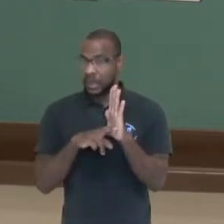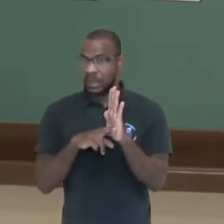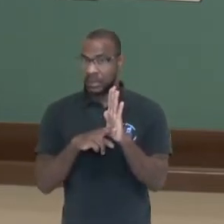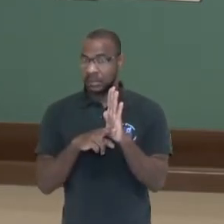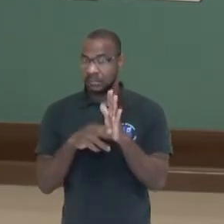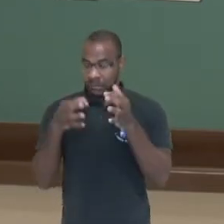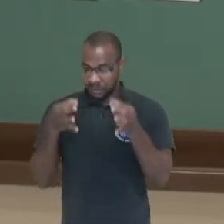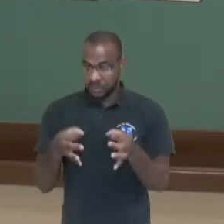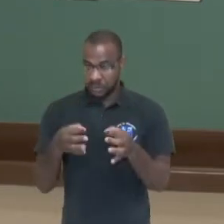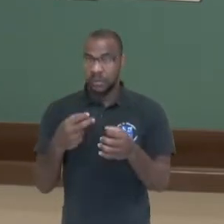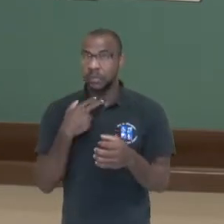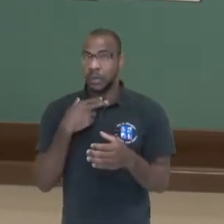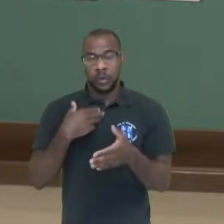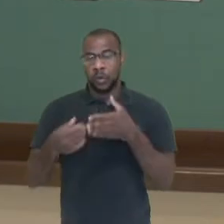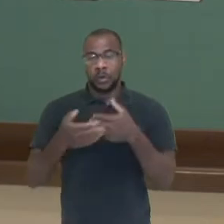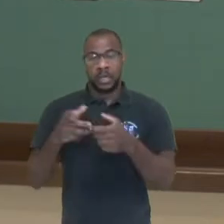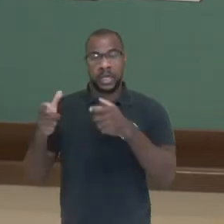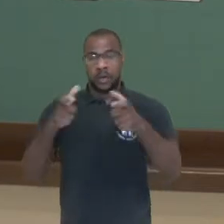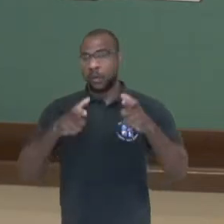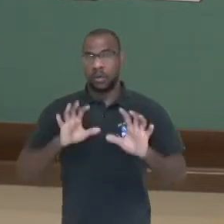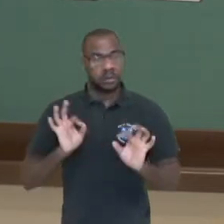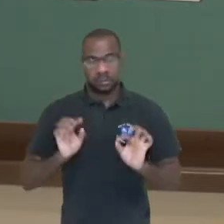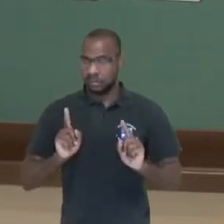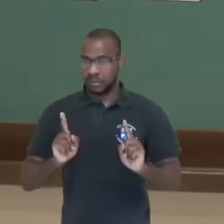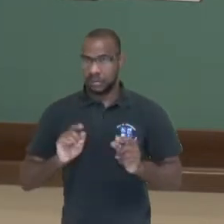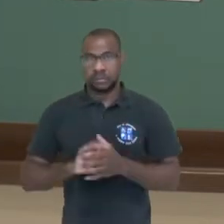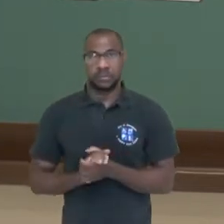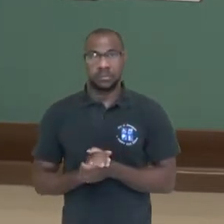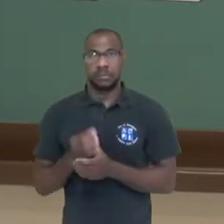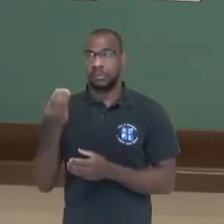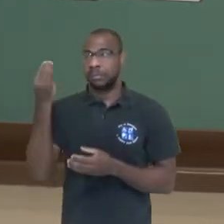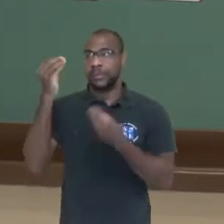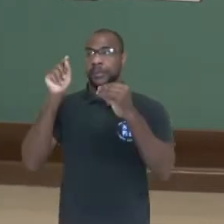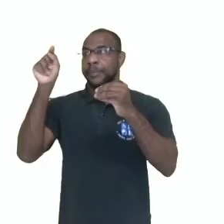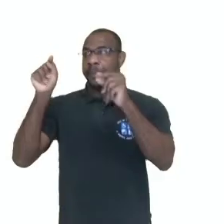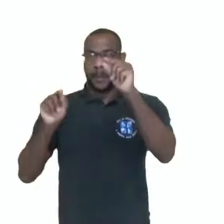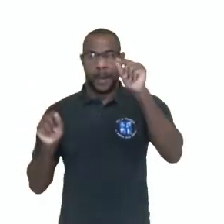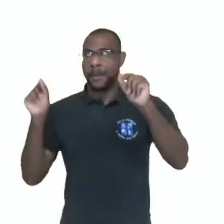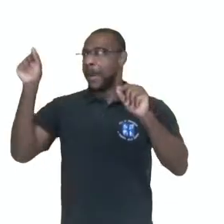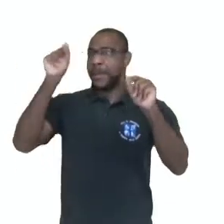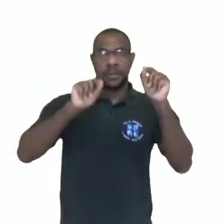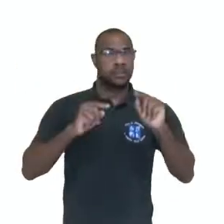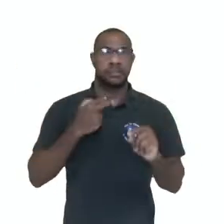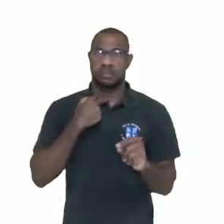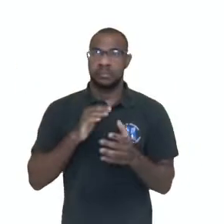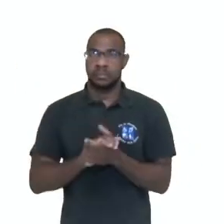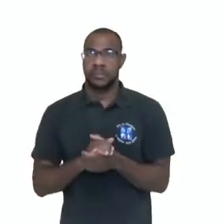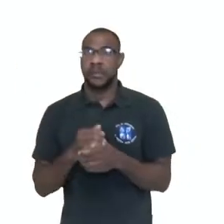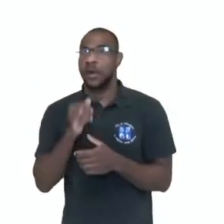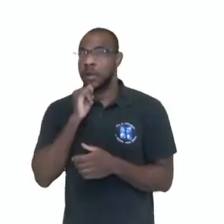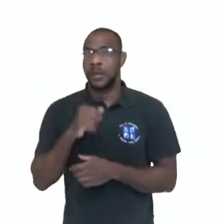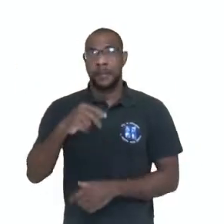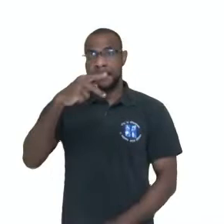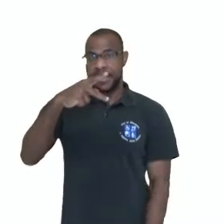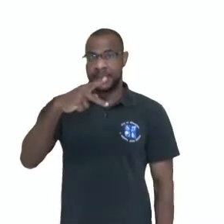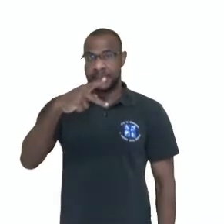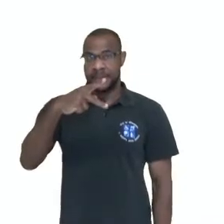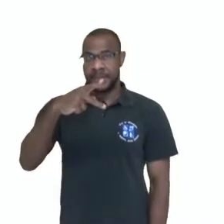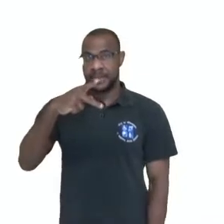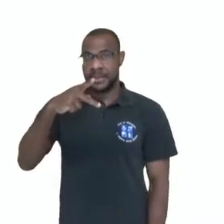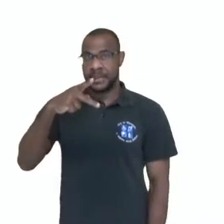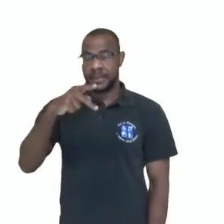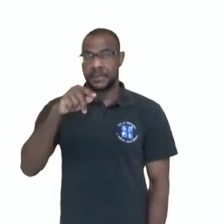você estará mostrando outra localização, tá? Então, um ponto qualquer ele tem uma localização XY. Primeiro,